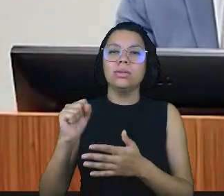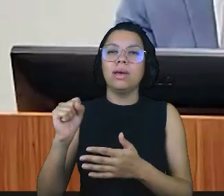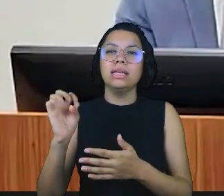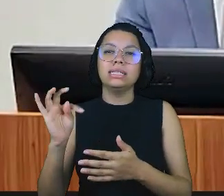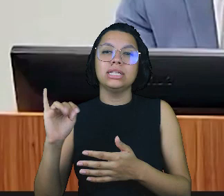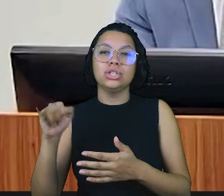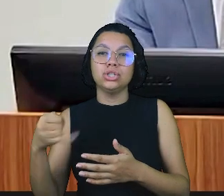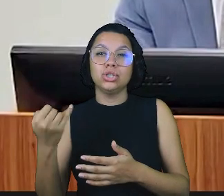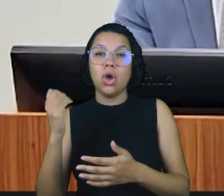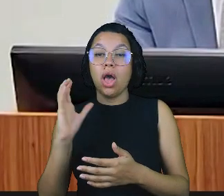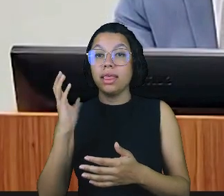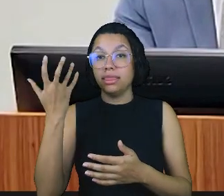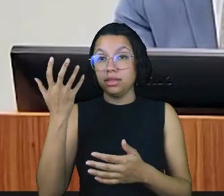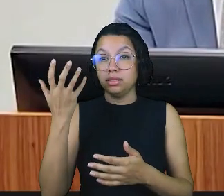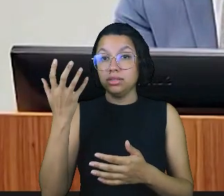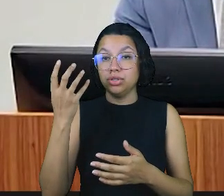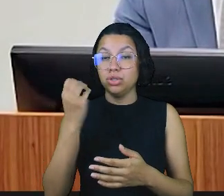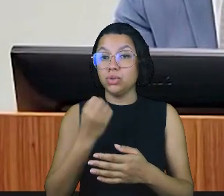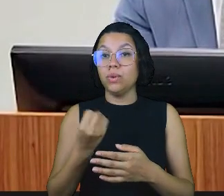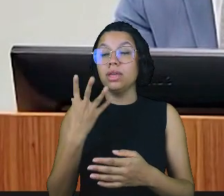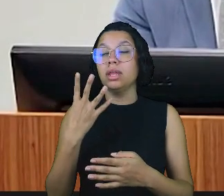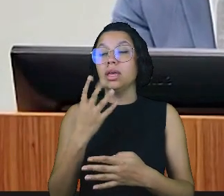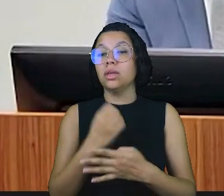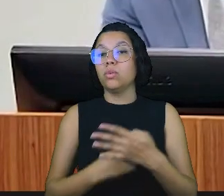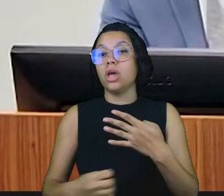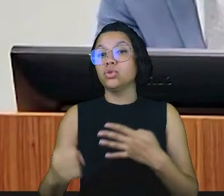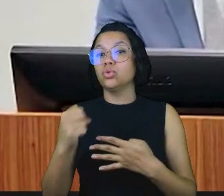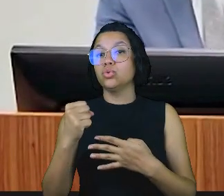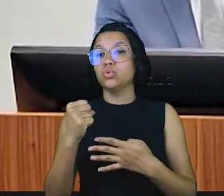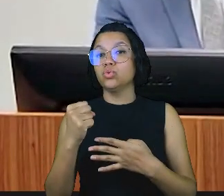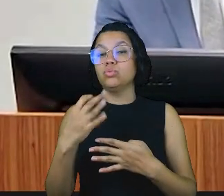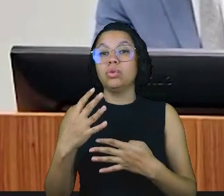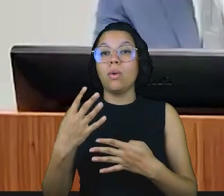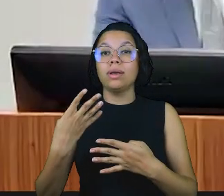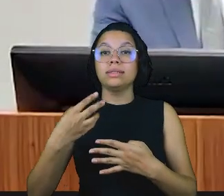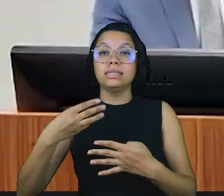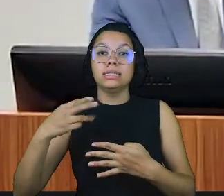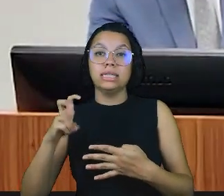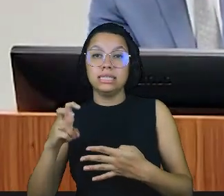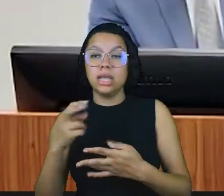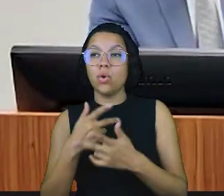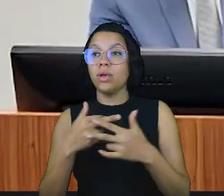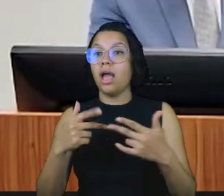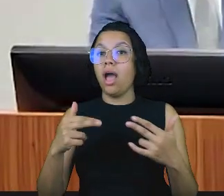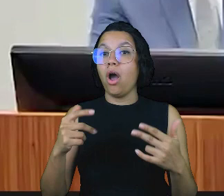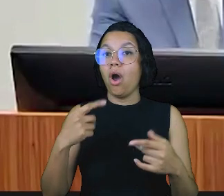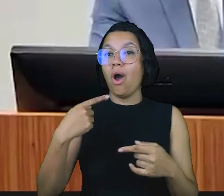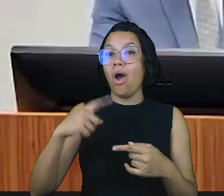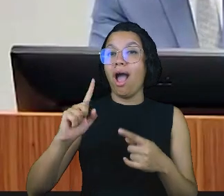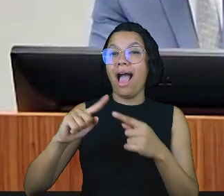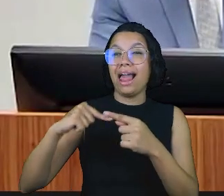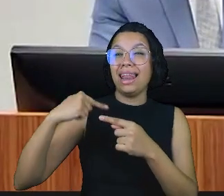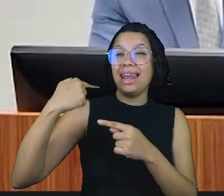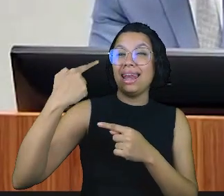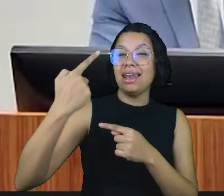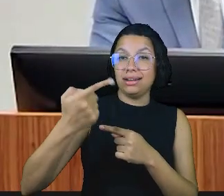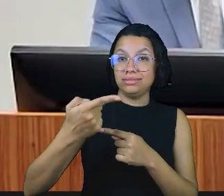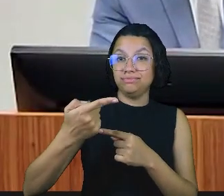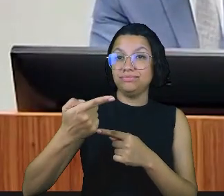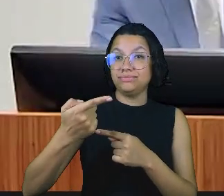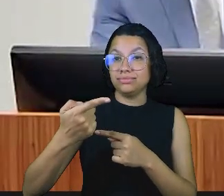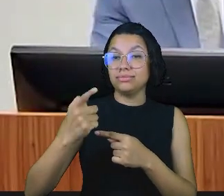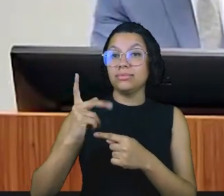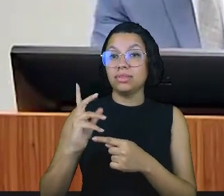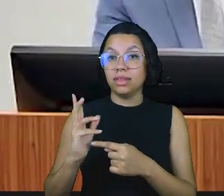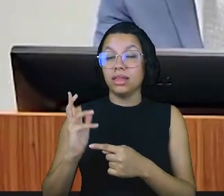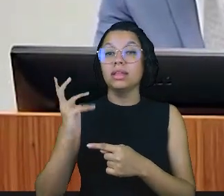súmula 435, em que as coisas vão além da realização do fato gerador.